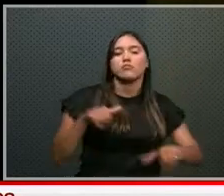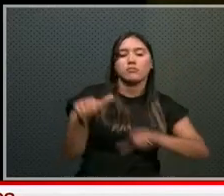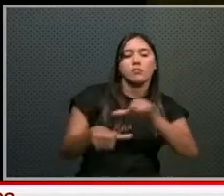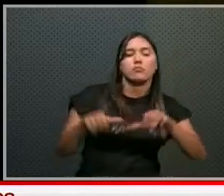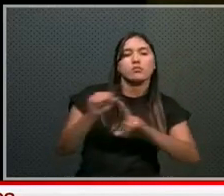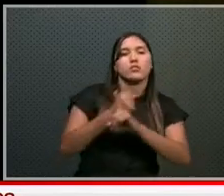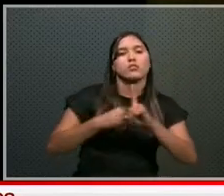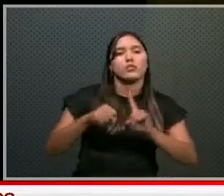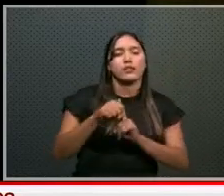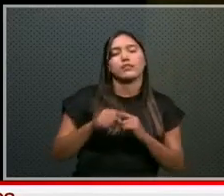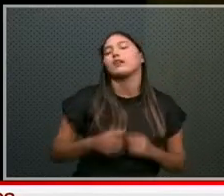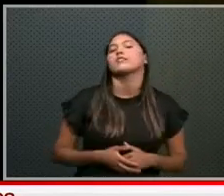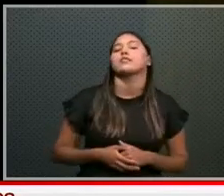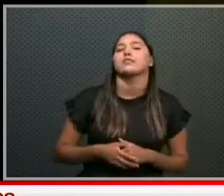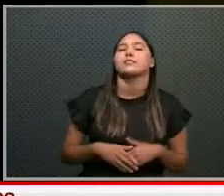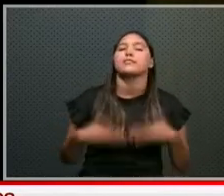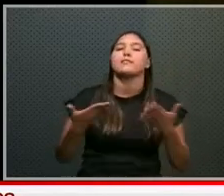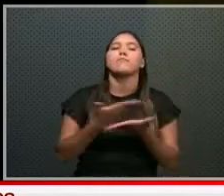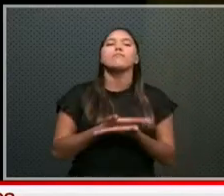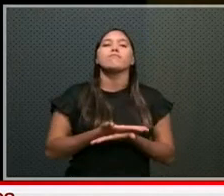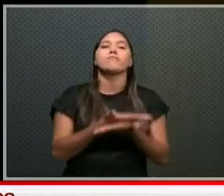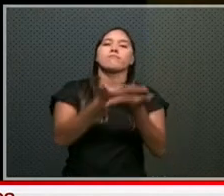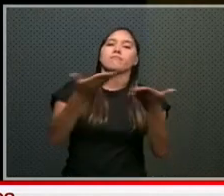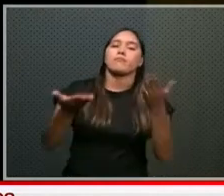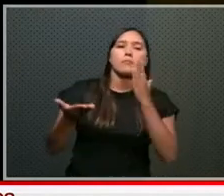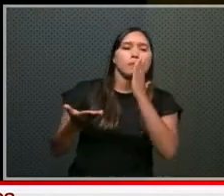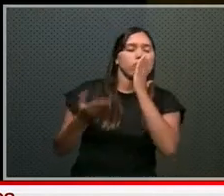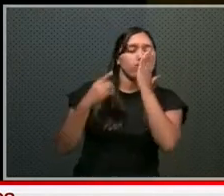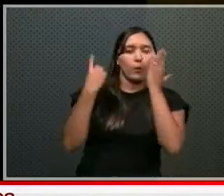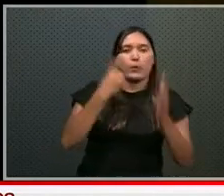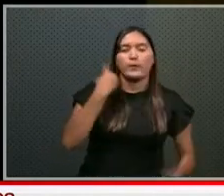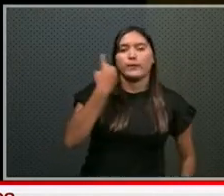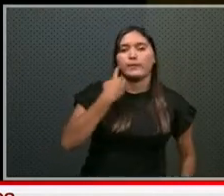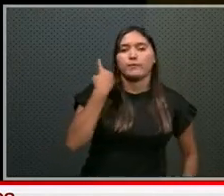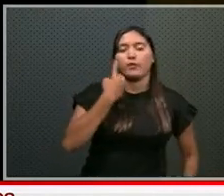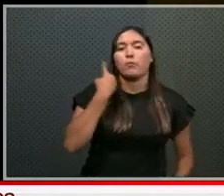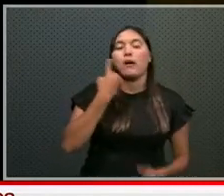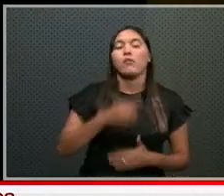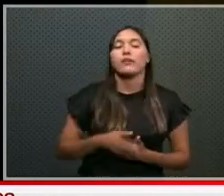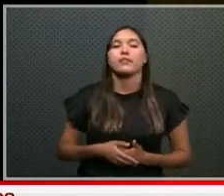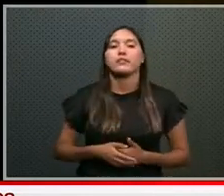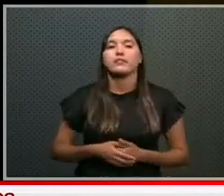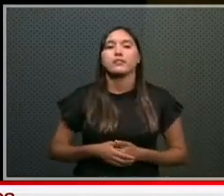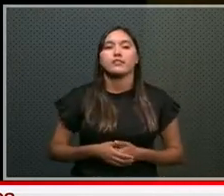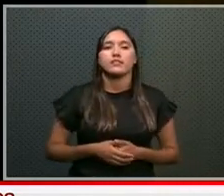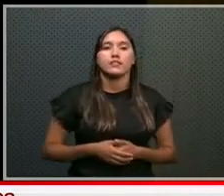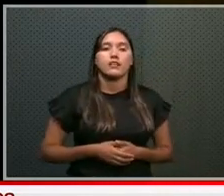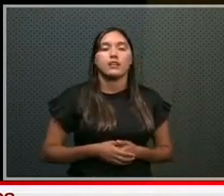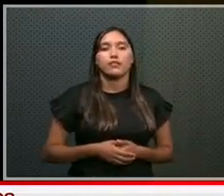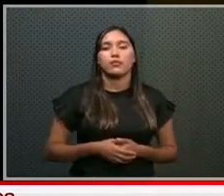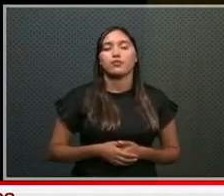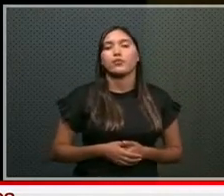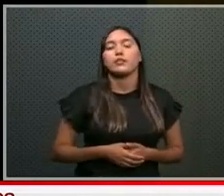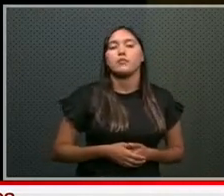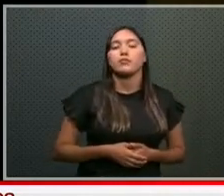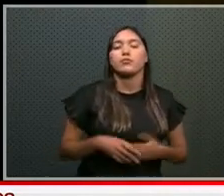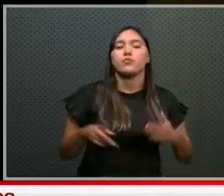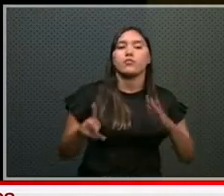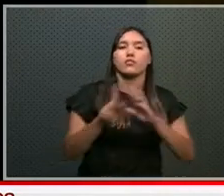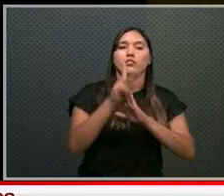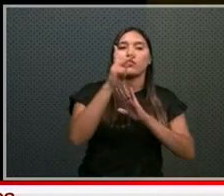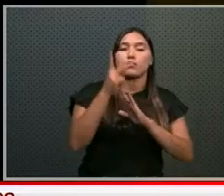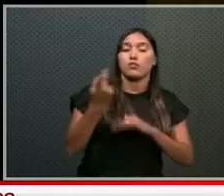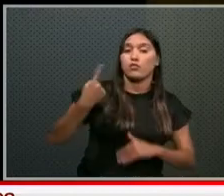então senhores deputados senhoras e senhores autoridades que nós possamos ser